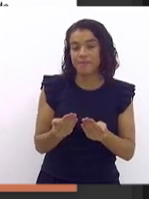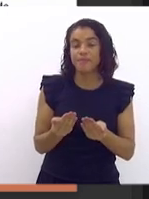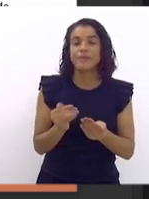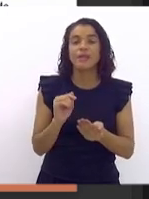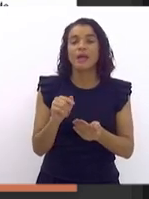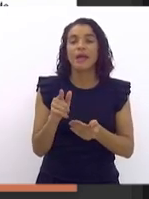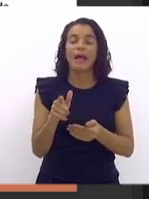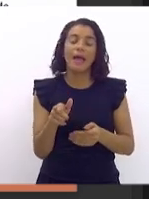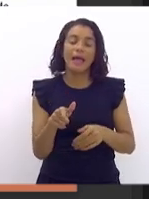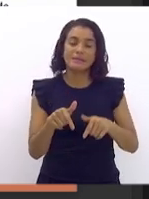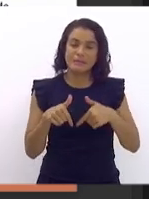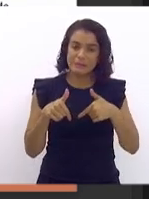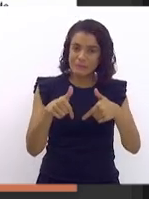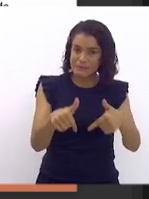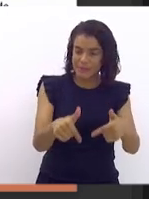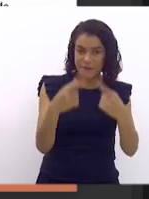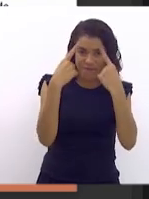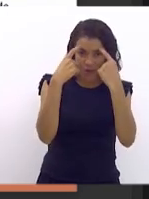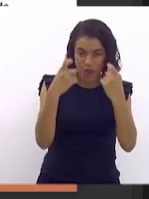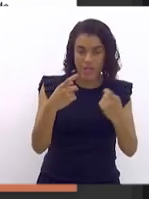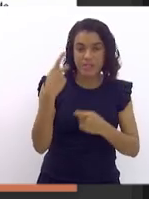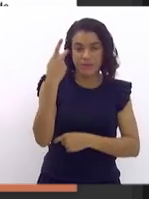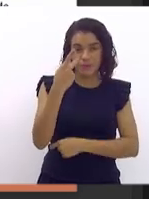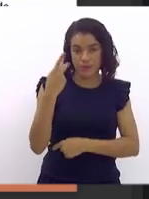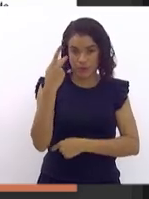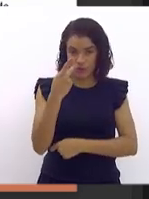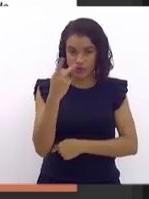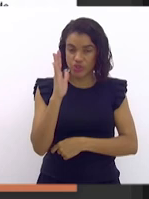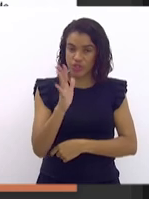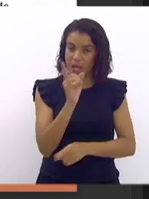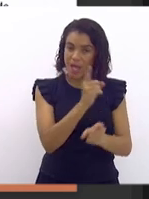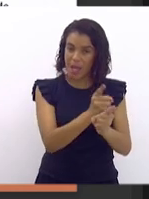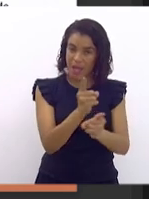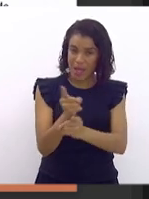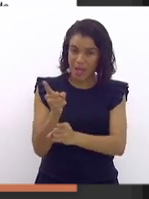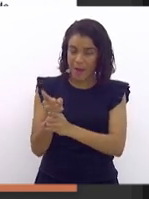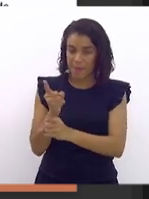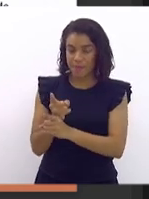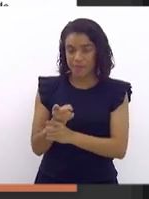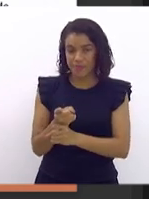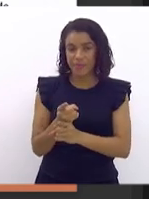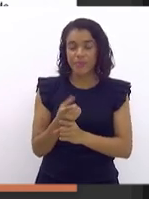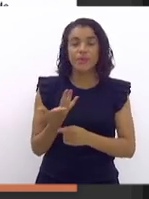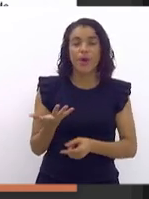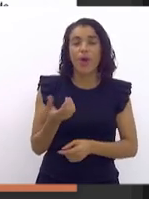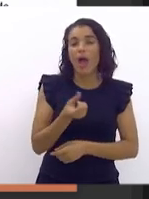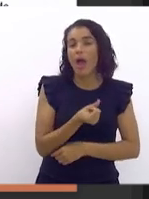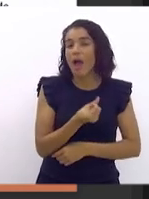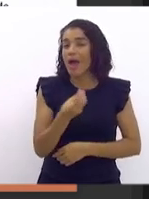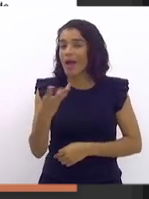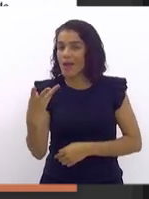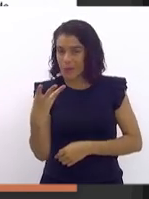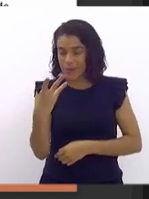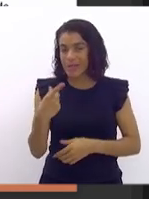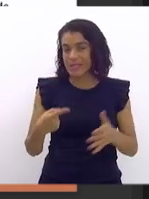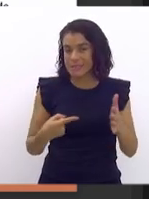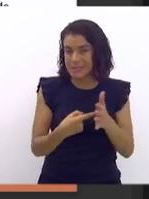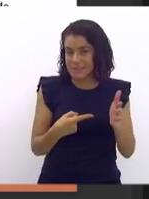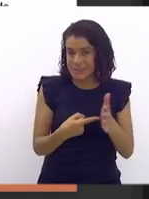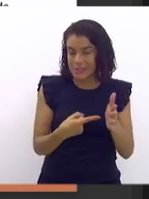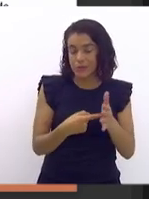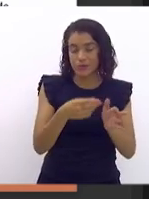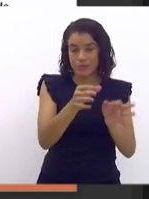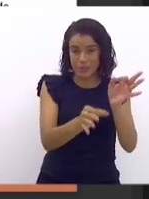essas práticas de violência política identificadas. Então, quais são os fluxos que essas denúncias percorrem, tanto quanto entram